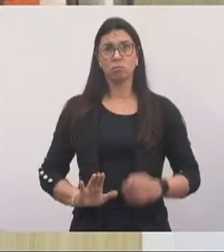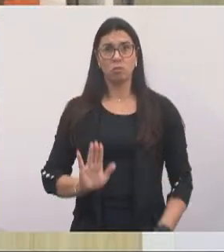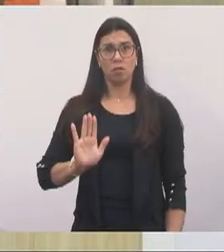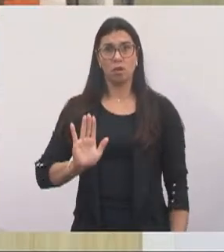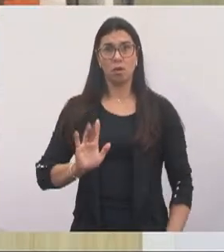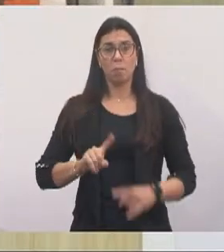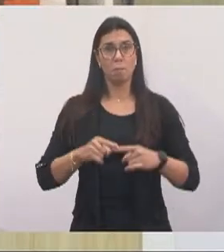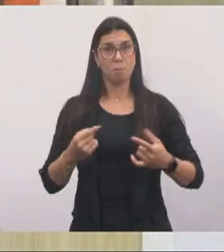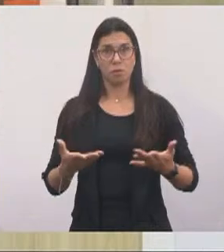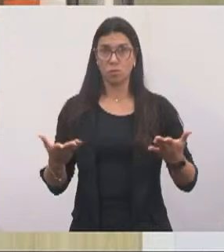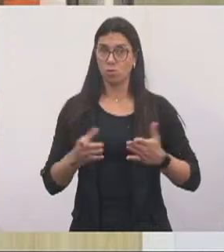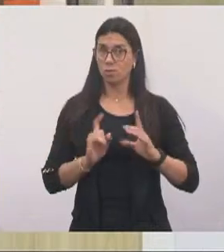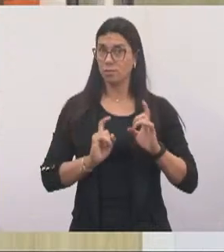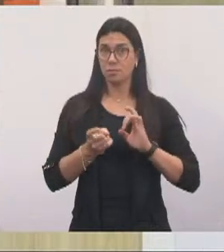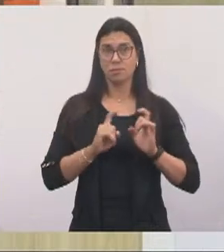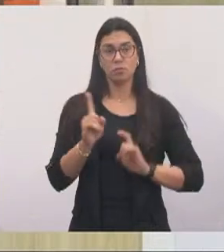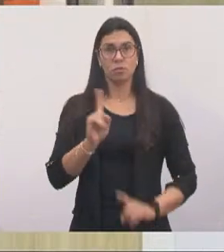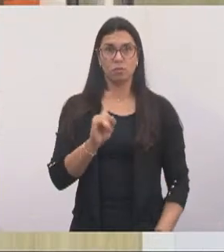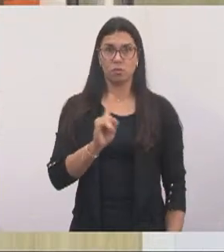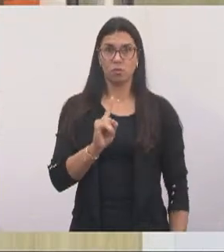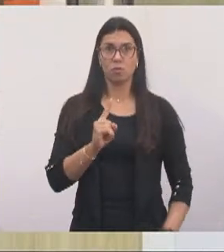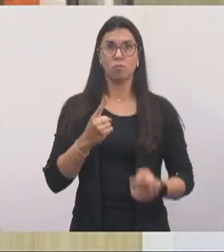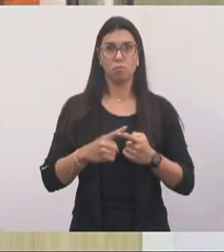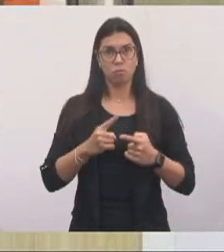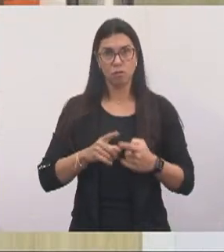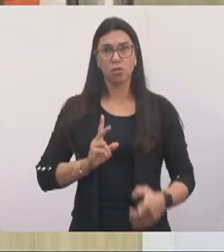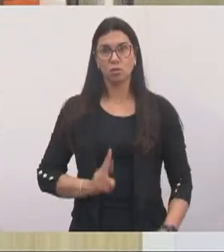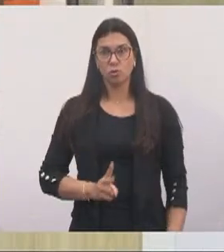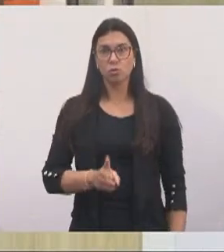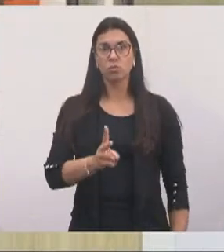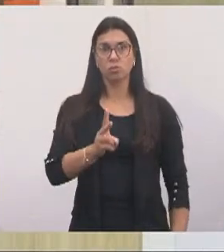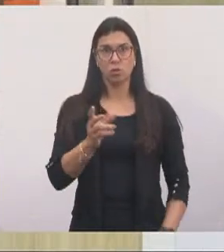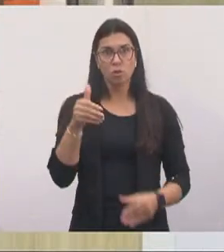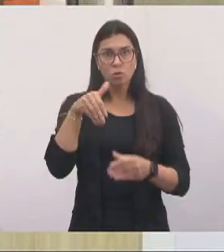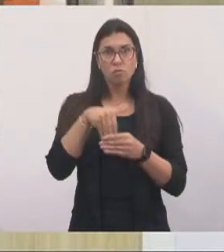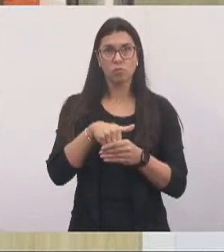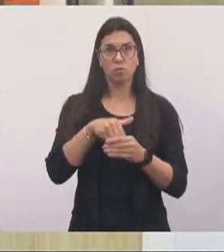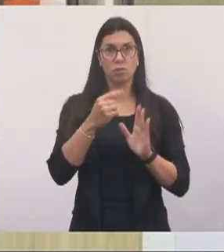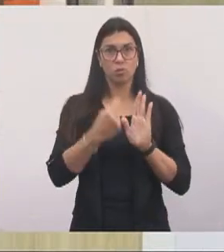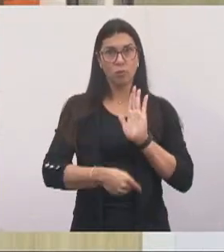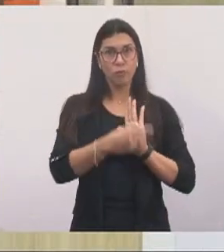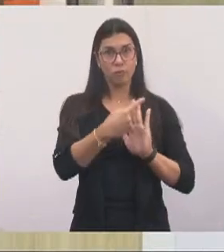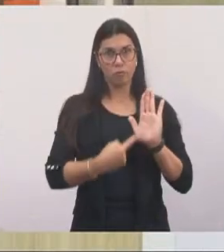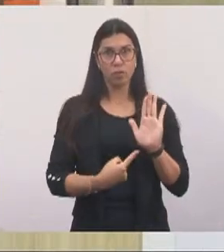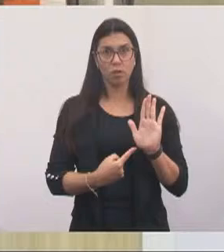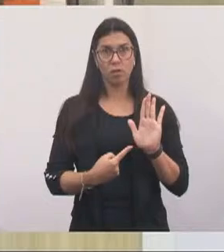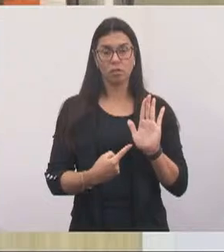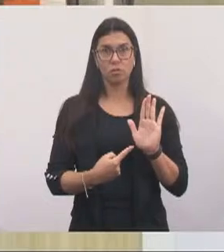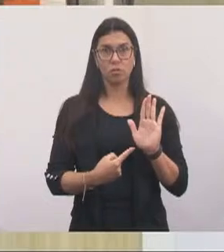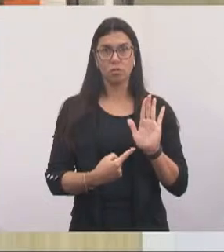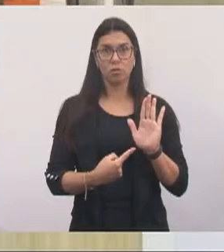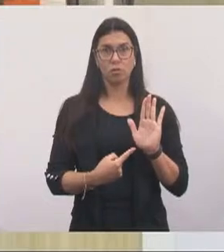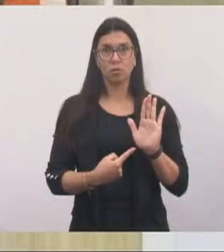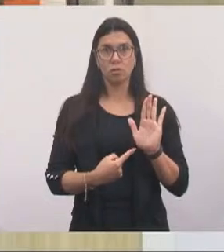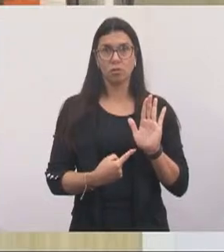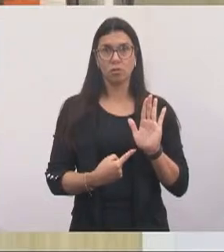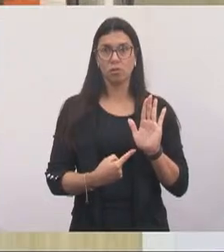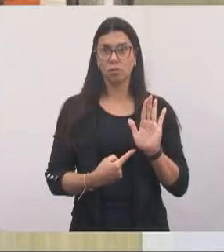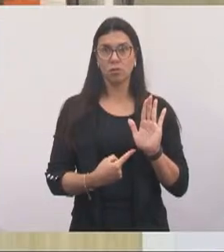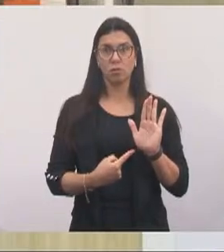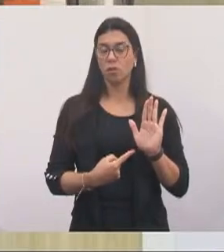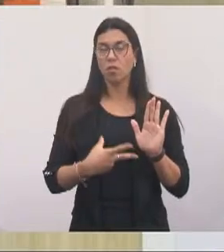hoje na sessão, porque hoje nós estamos dando continuidade, estamos votando o veto. Não cabe esses comentários agora.